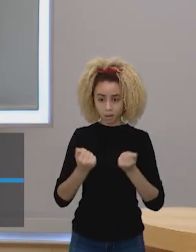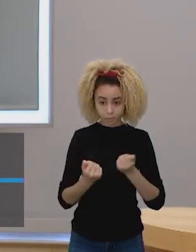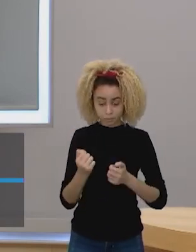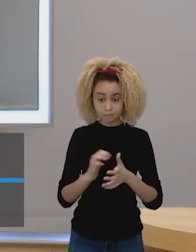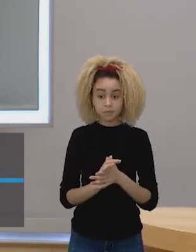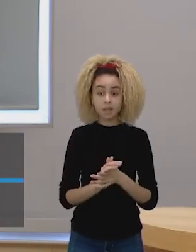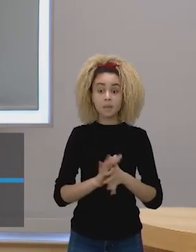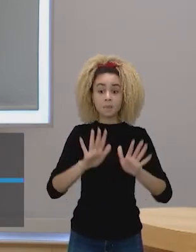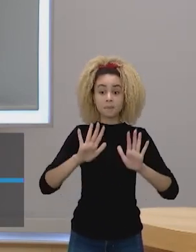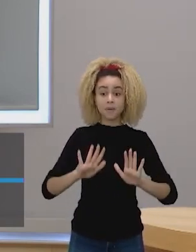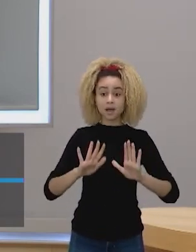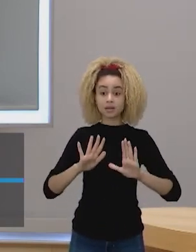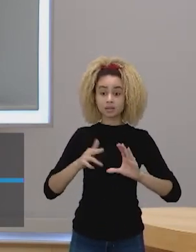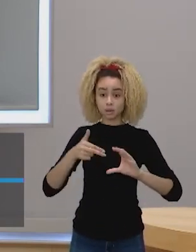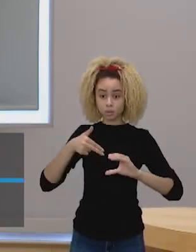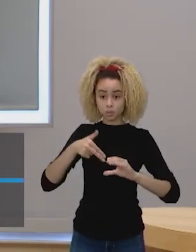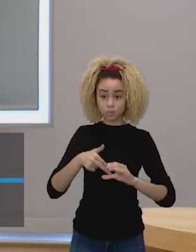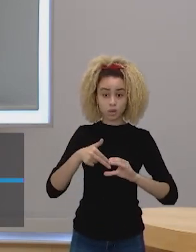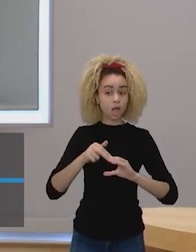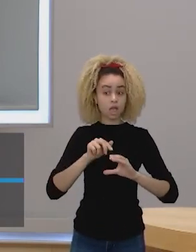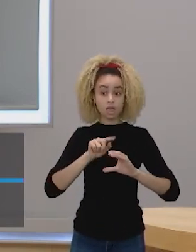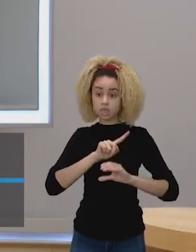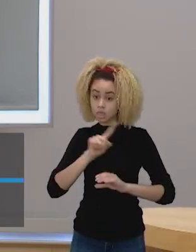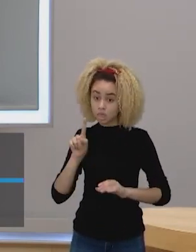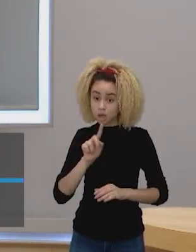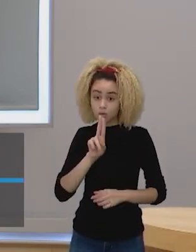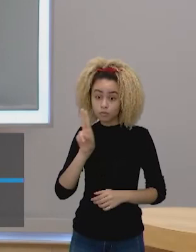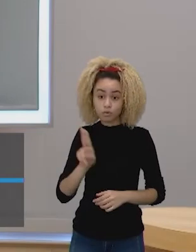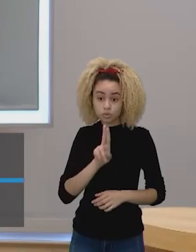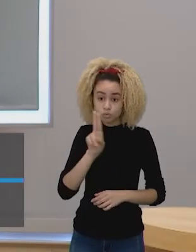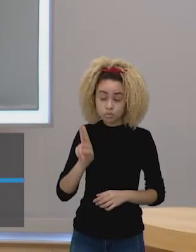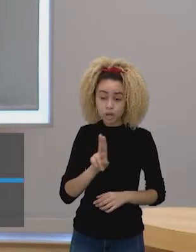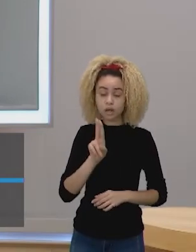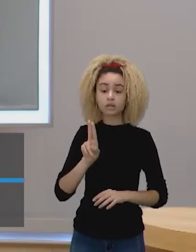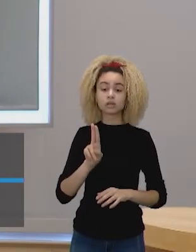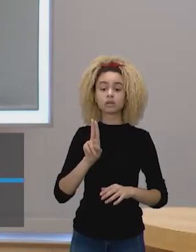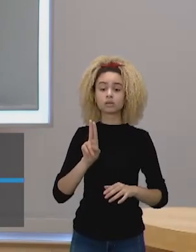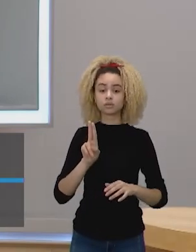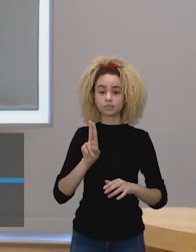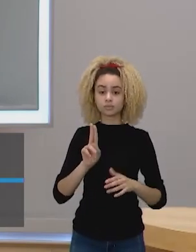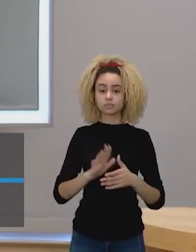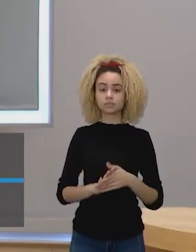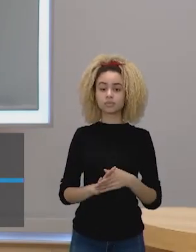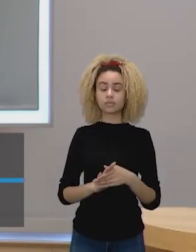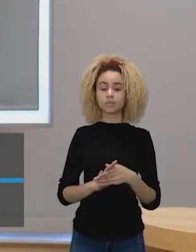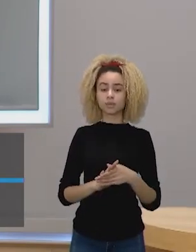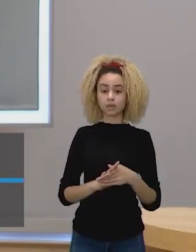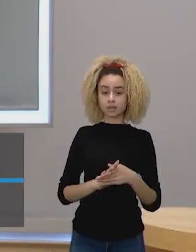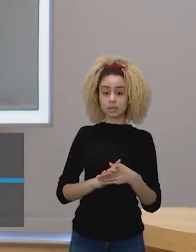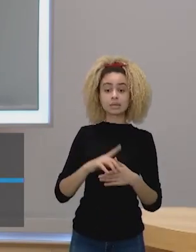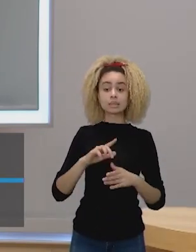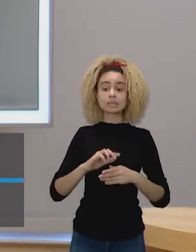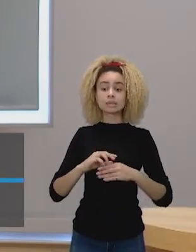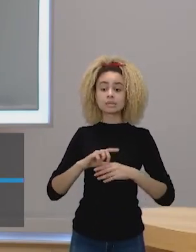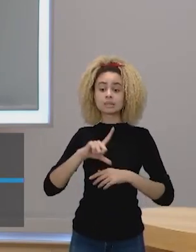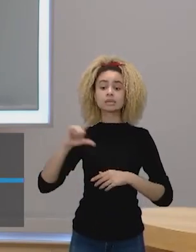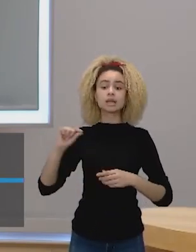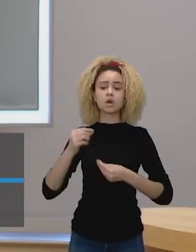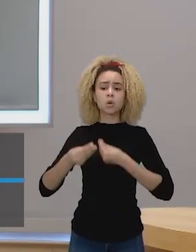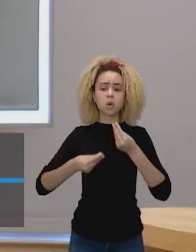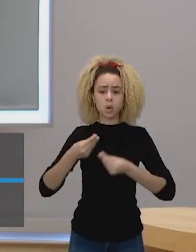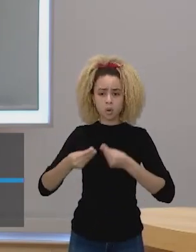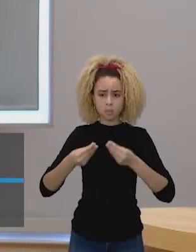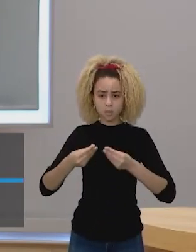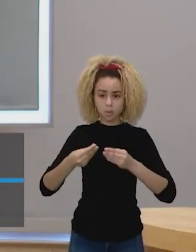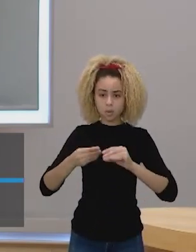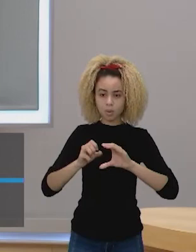que não foi utilizada para realizar o trabalho, sai por onde? Sai pelo escapamento. Não é um